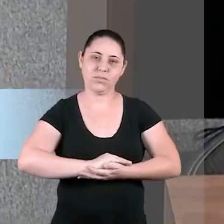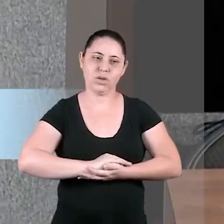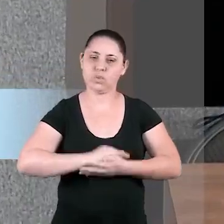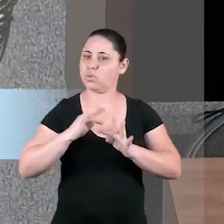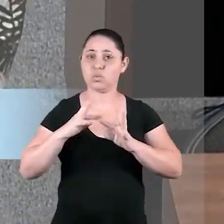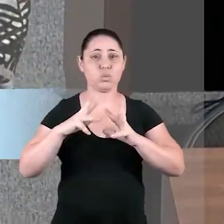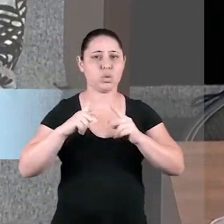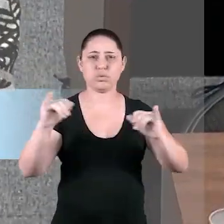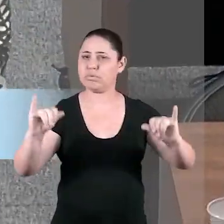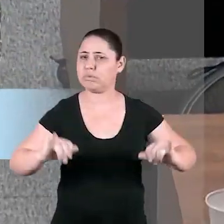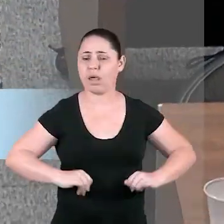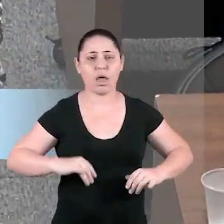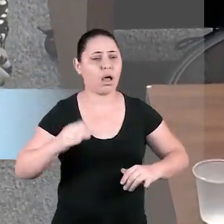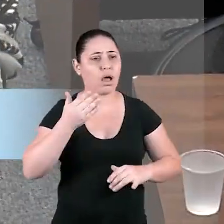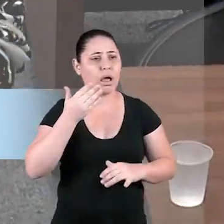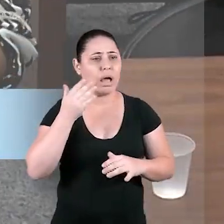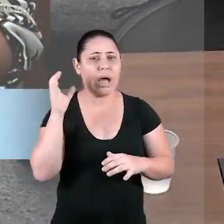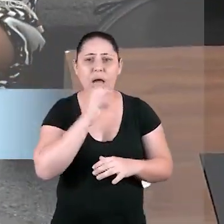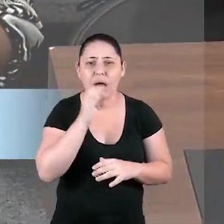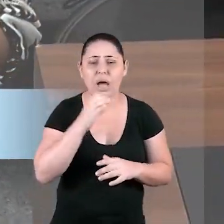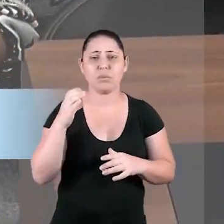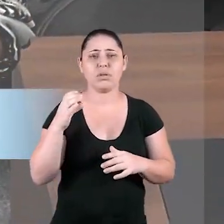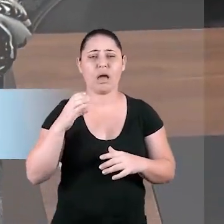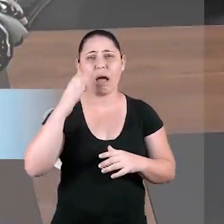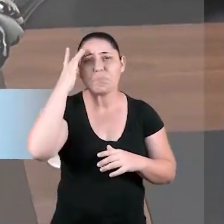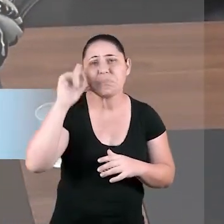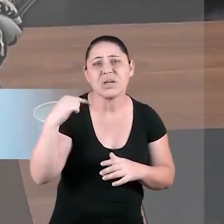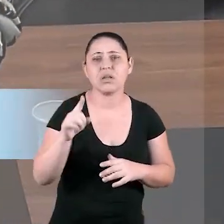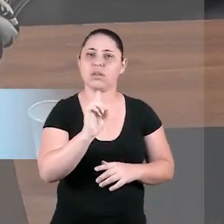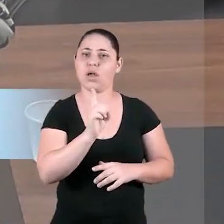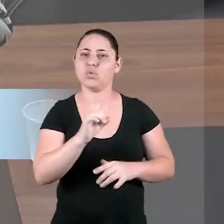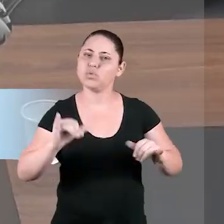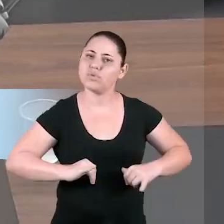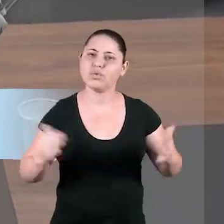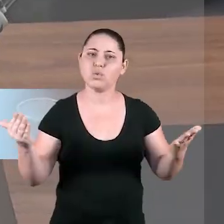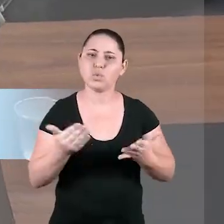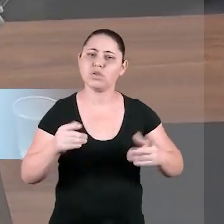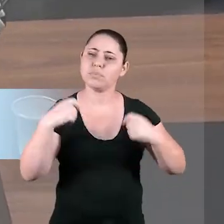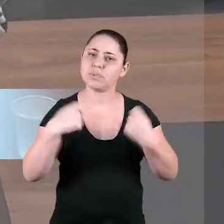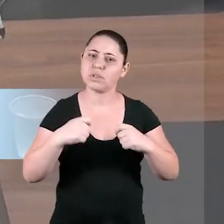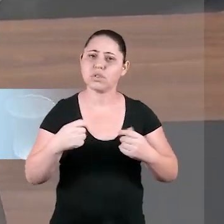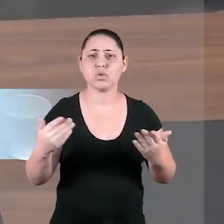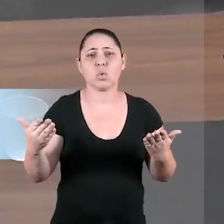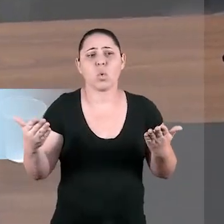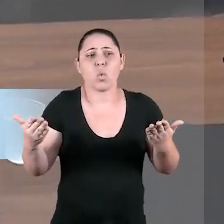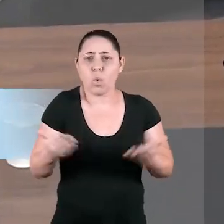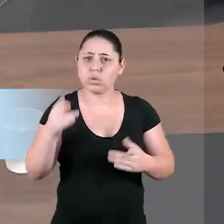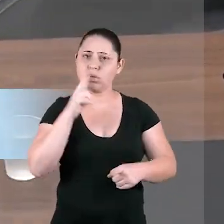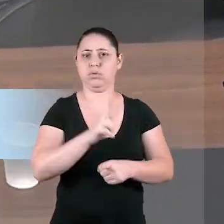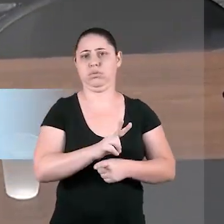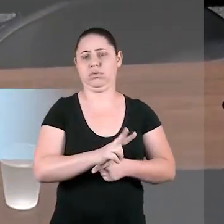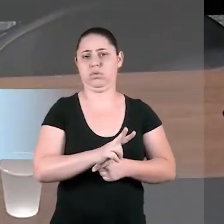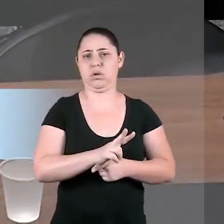Então, todo sofrimento é urgente. Eu não posso deixar para amanhã. É agora. Ele está sofrendo agora. Então, eu tenho que lidar com